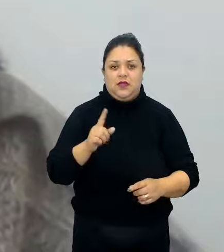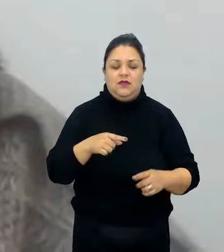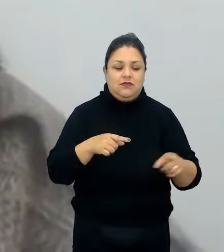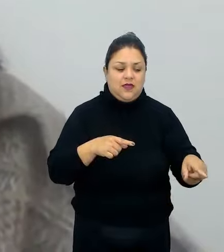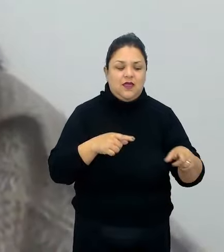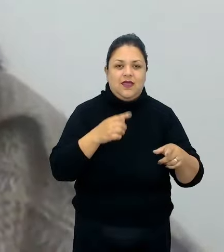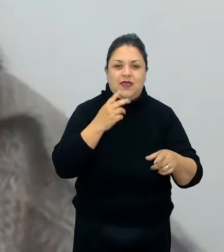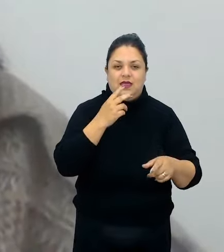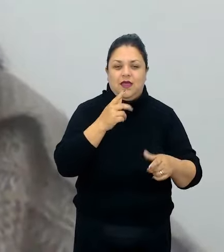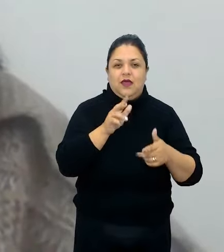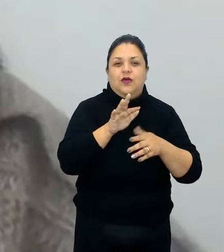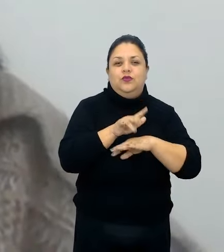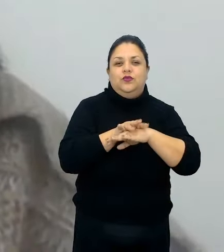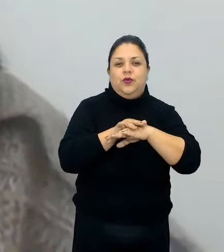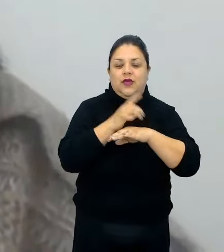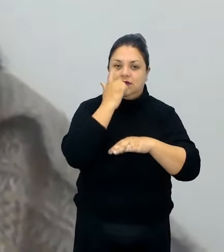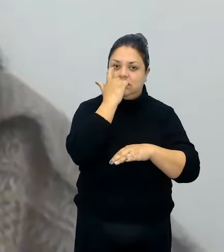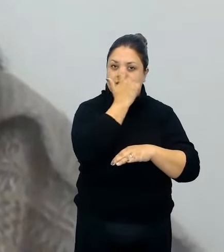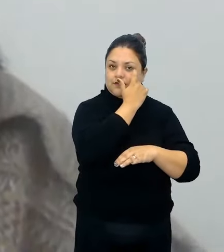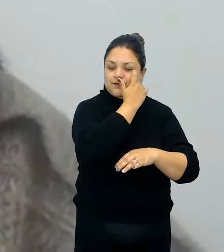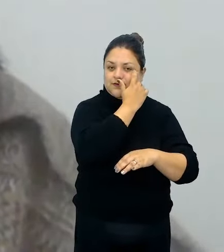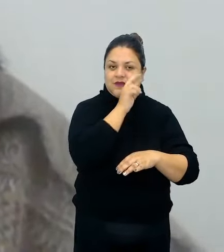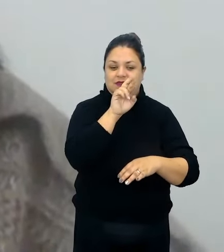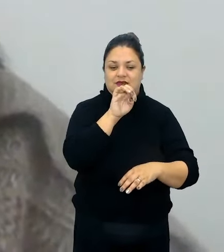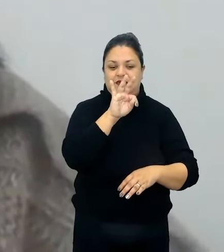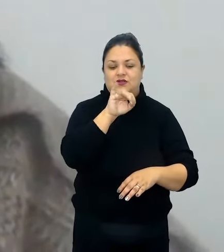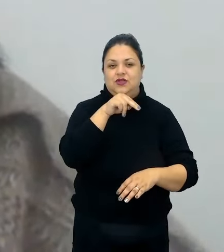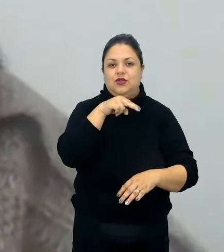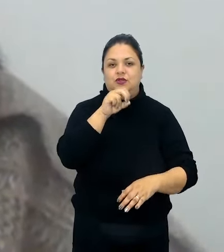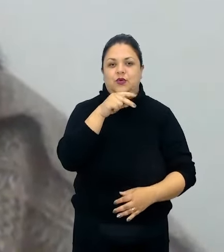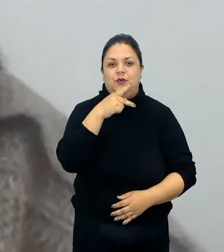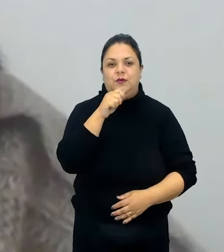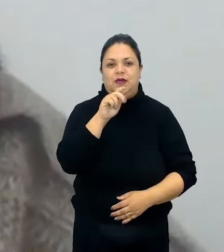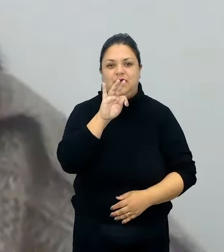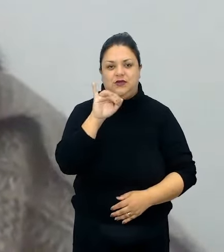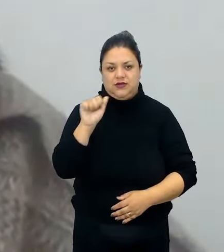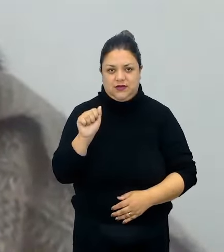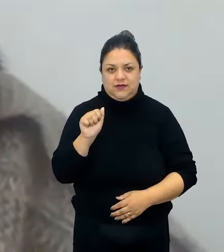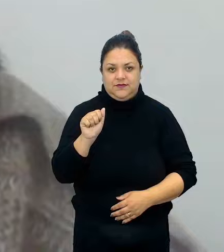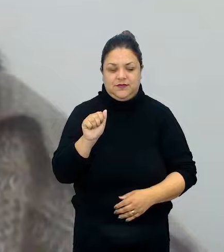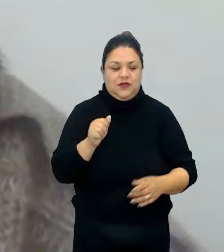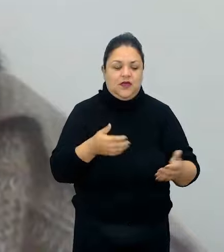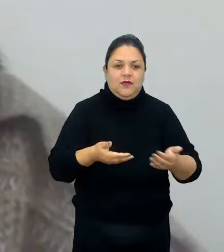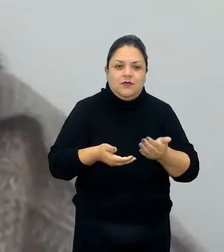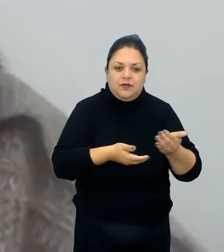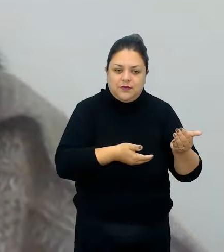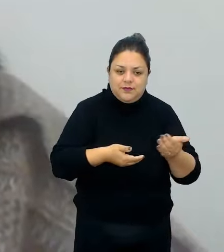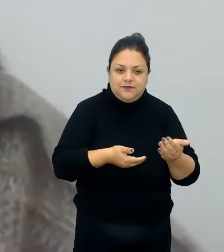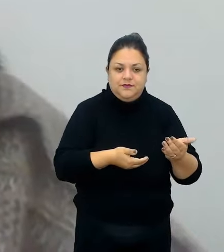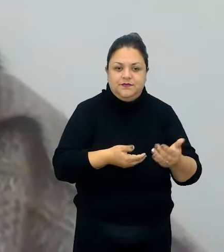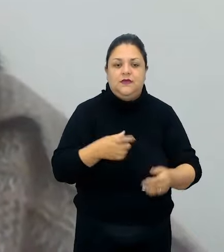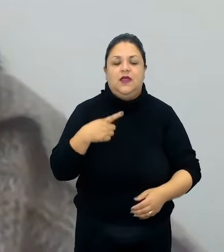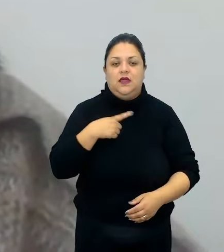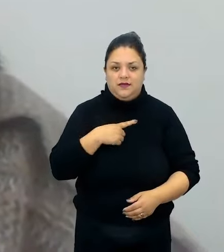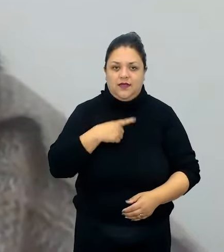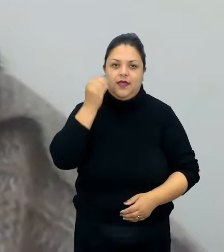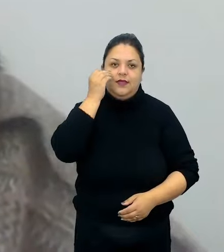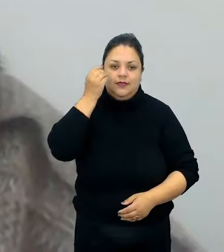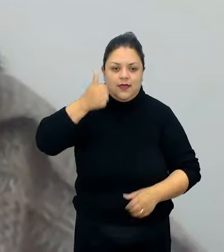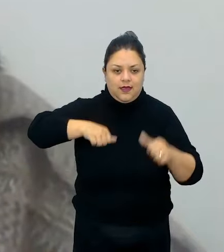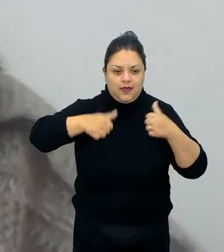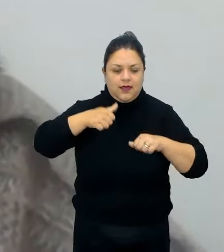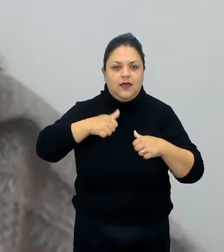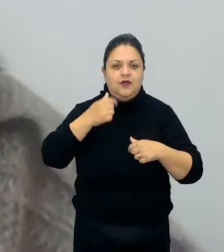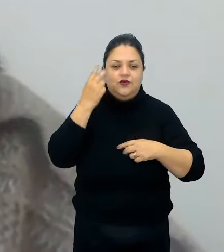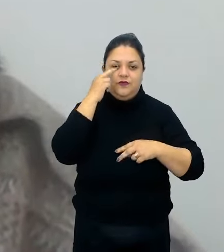prematuridade, né, fazendo todo um acompanhamento. Temos também o teste visual e também a questão